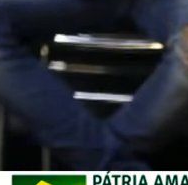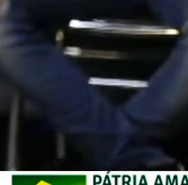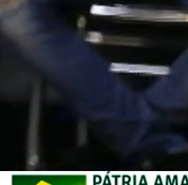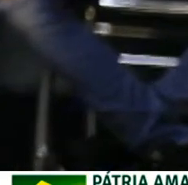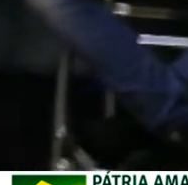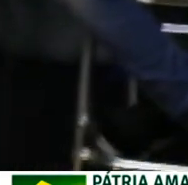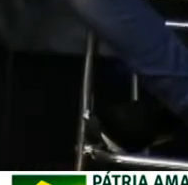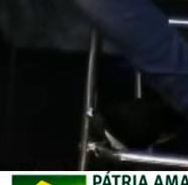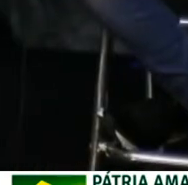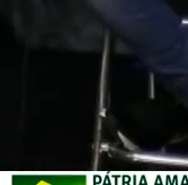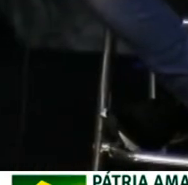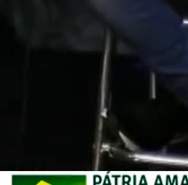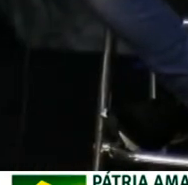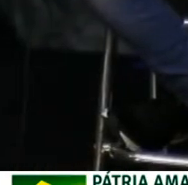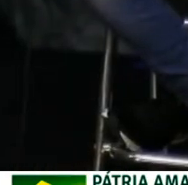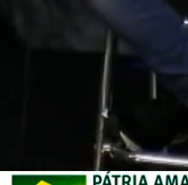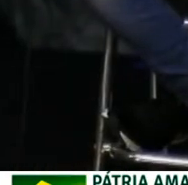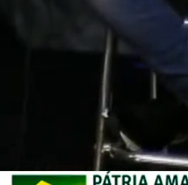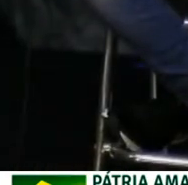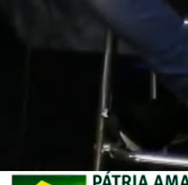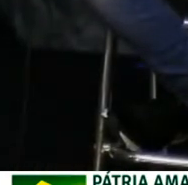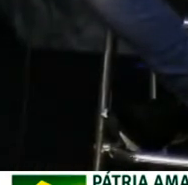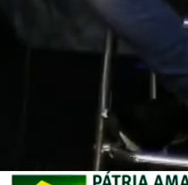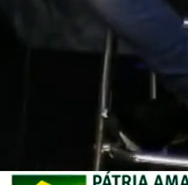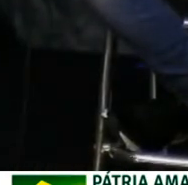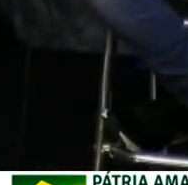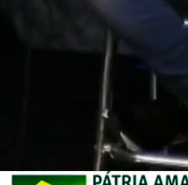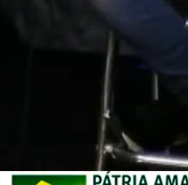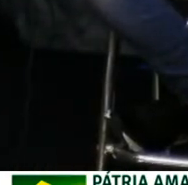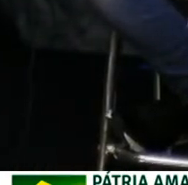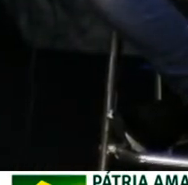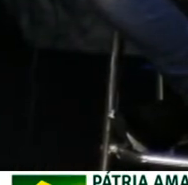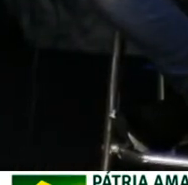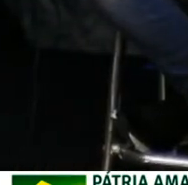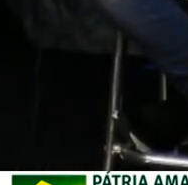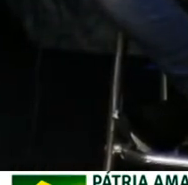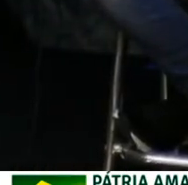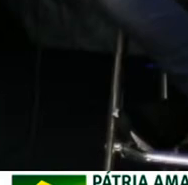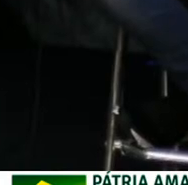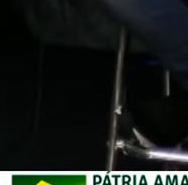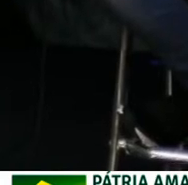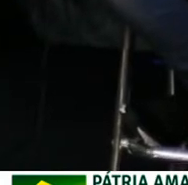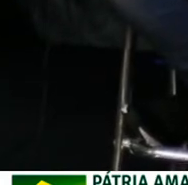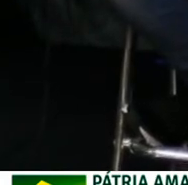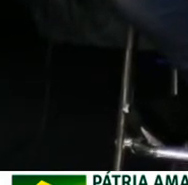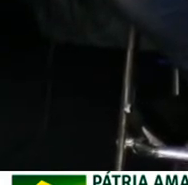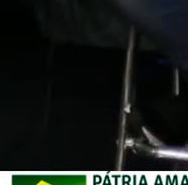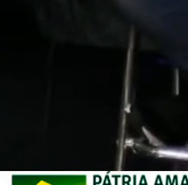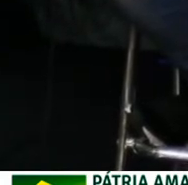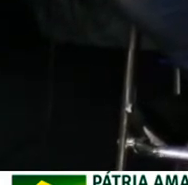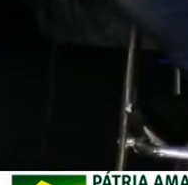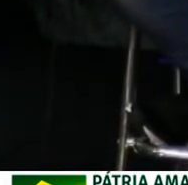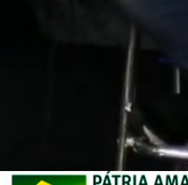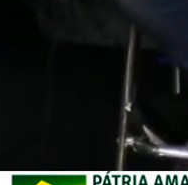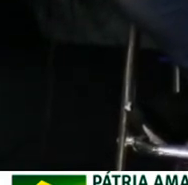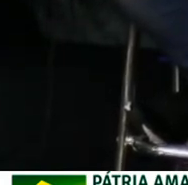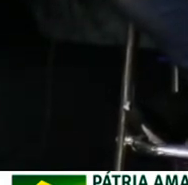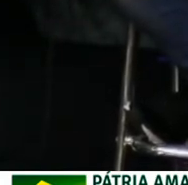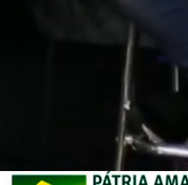você vai ver na televisão tem música. A abertura do jornal abre com música. E